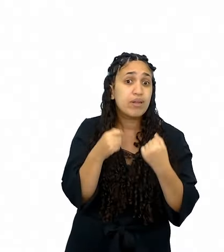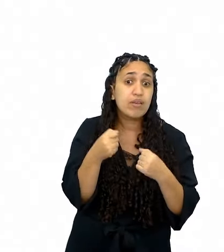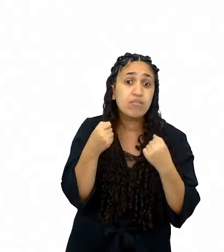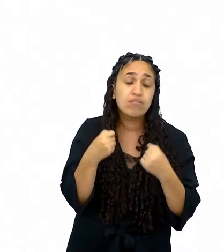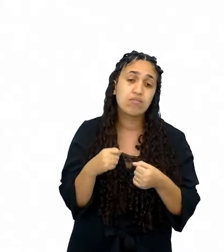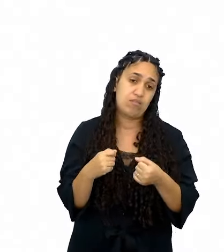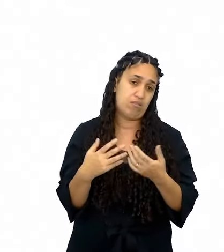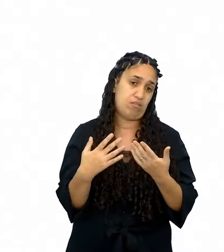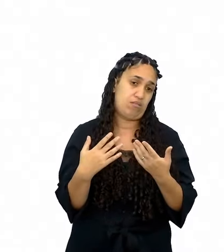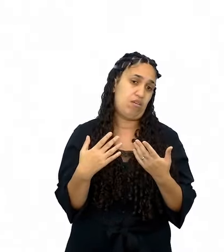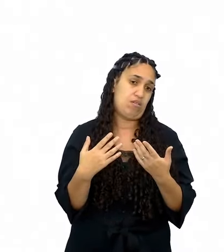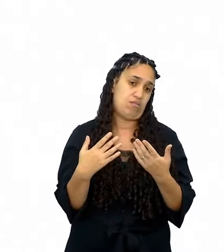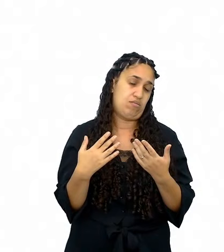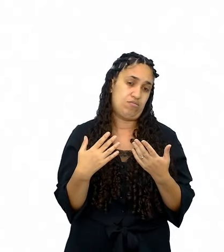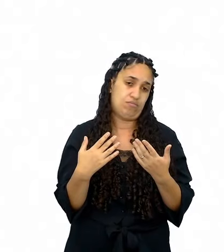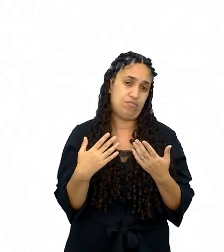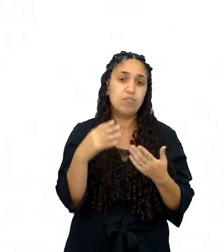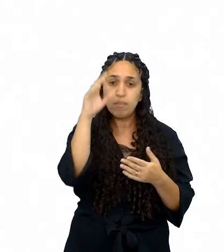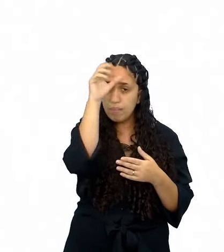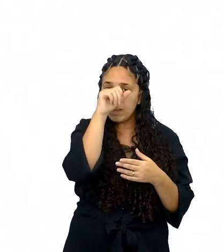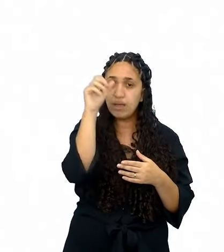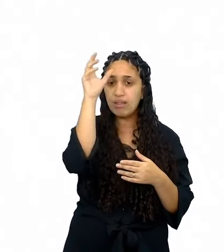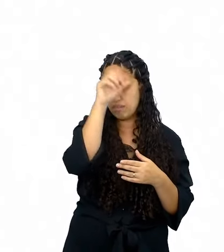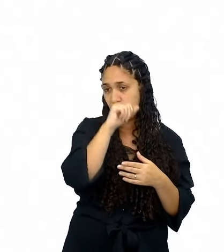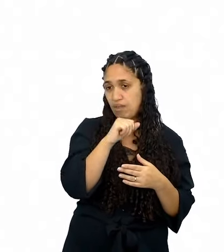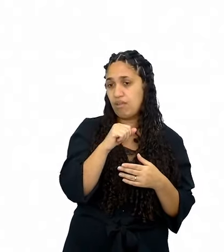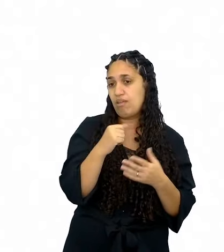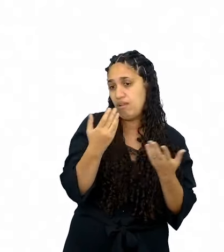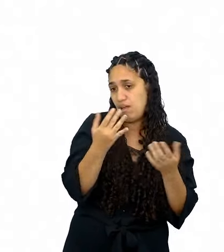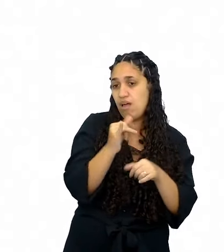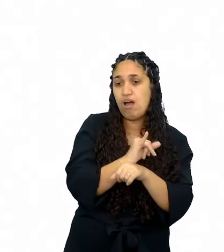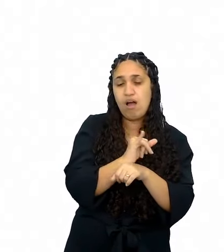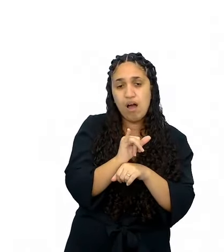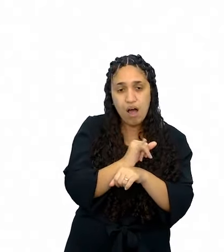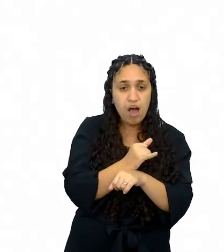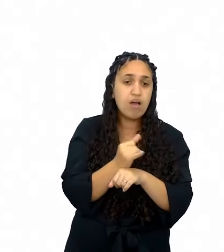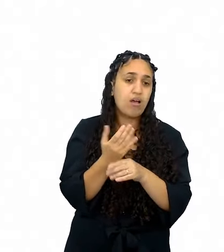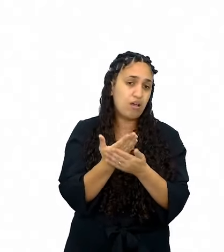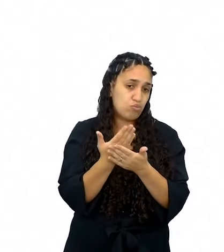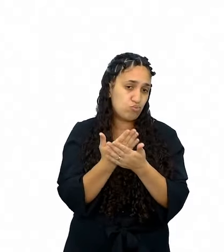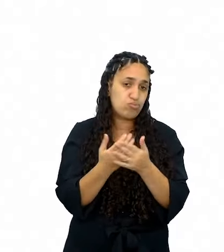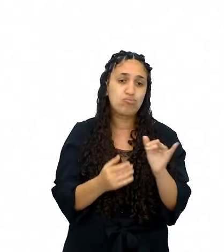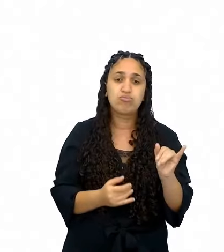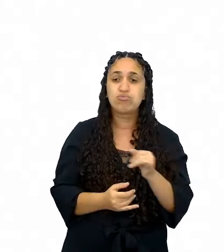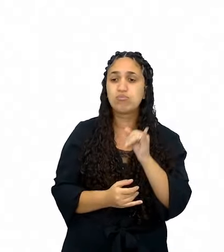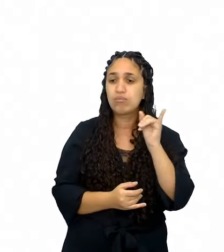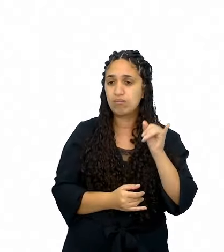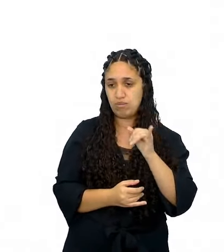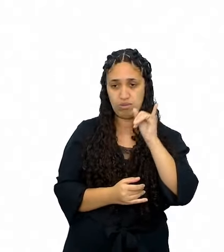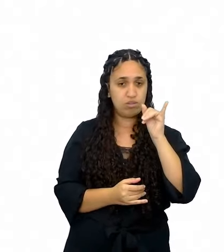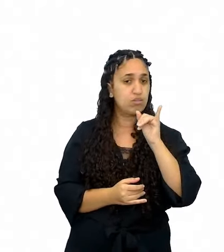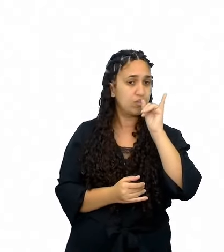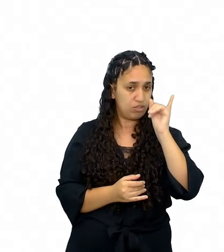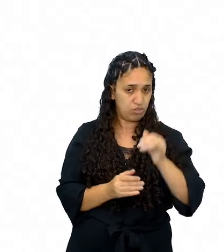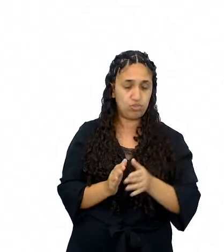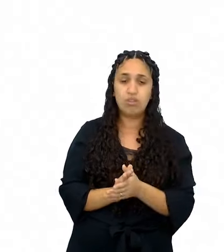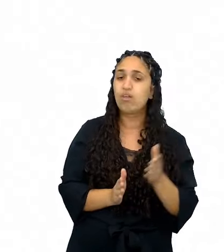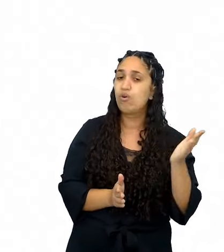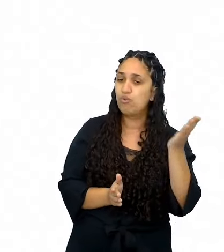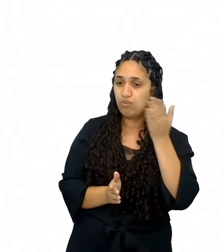importante. Então, vamos lá. Nesta aula, o que nós vamos aprender? Olhem